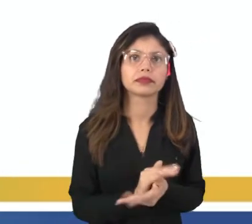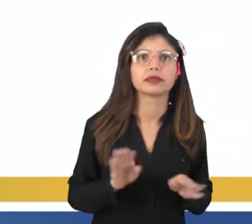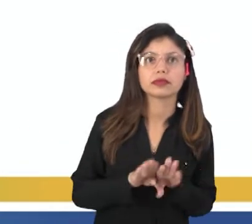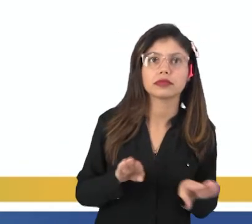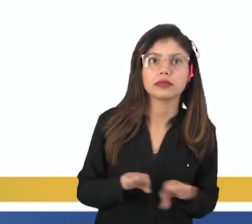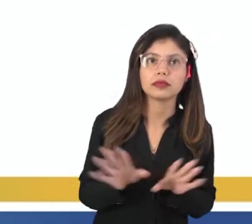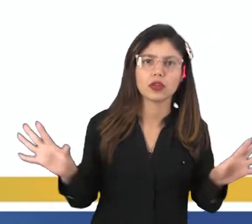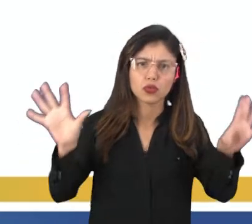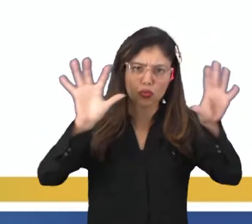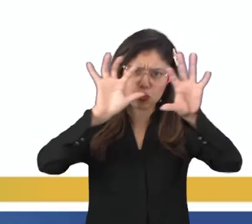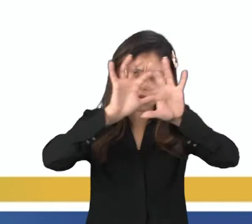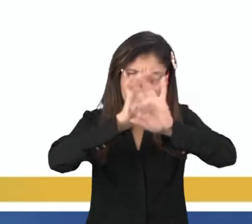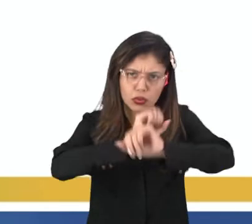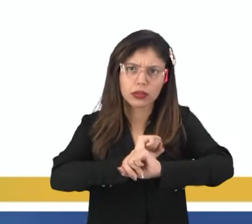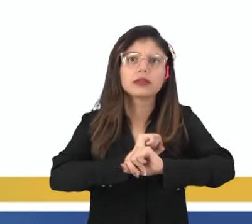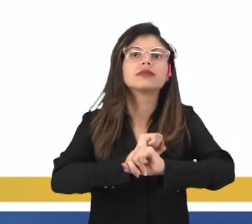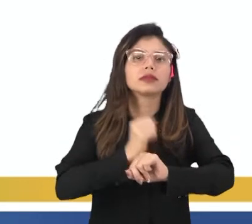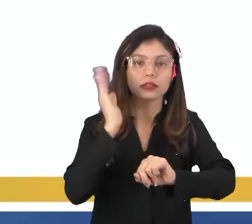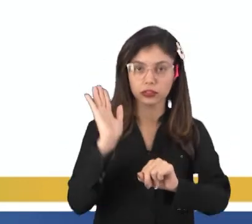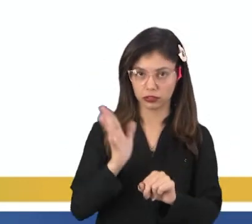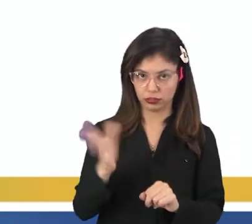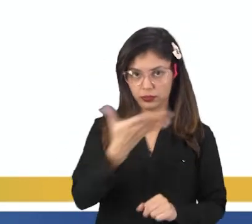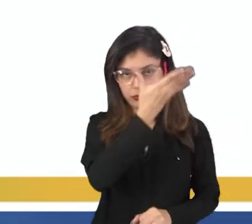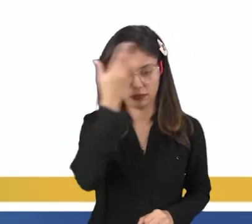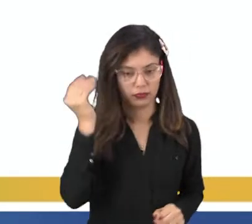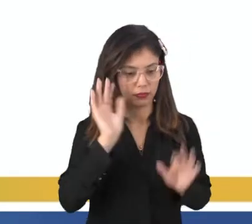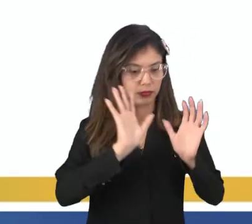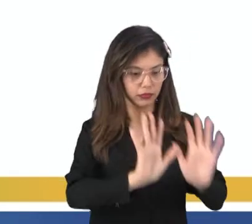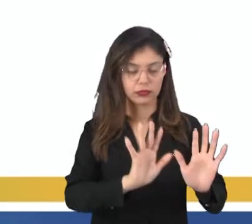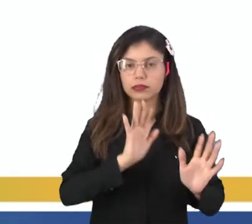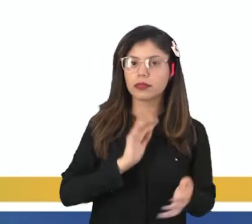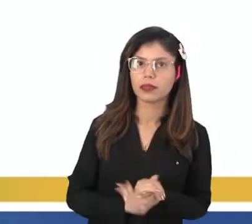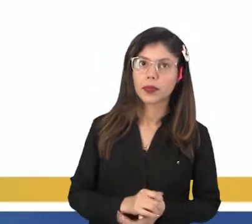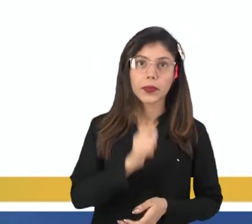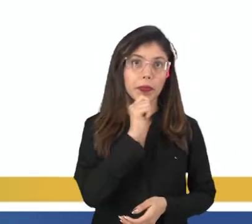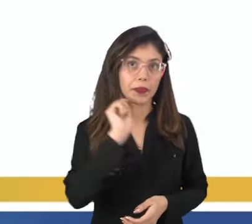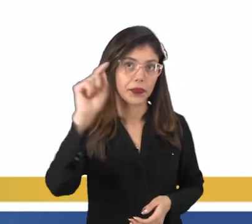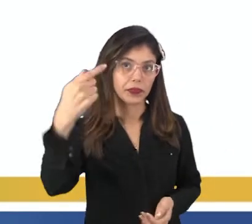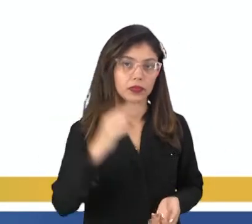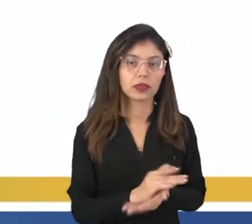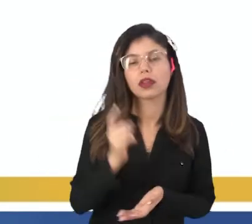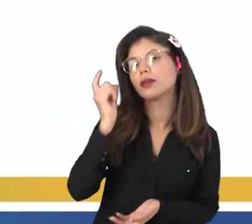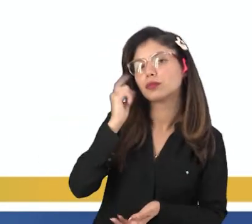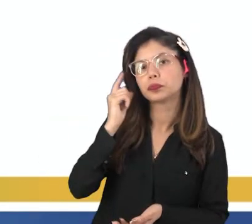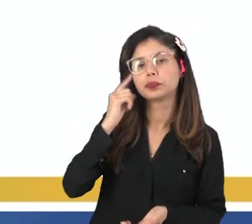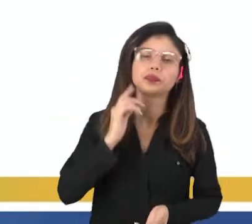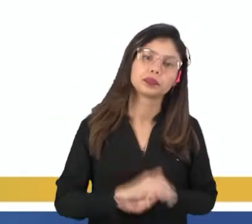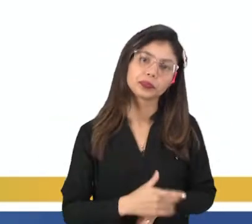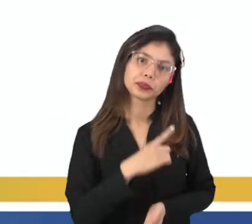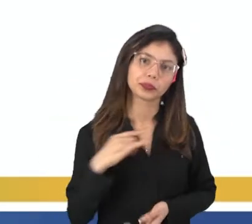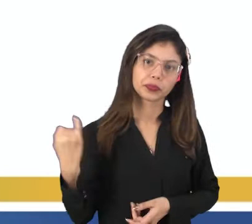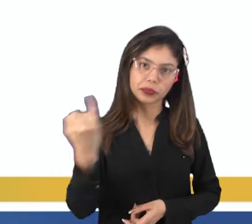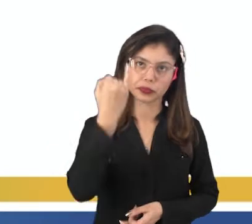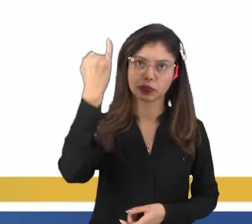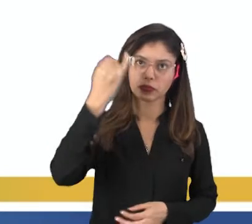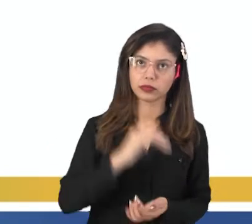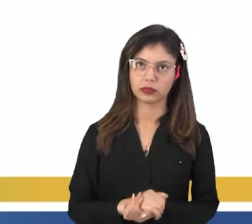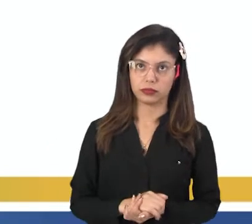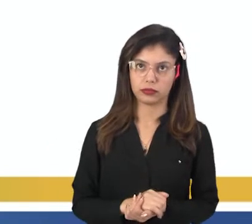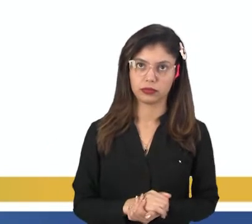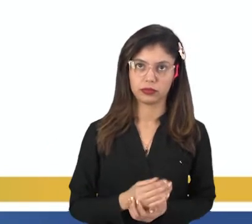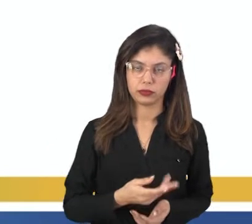também aquelas mais escuras que são as memórias que já foram esquecidas Além disso e da garota possui os principais